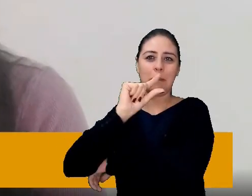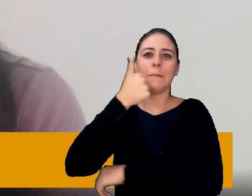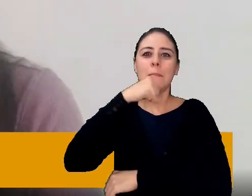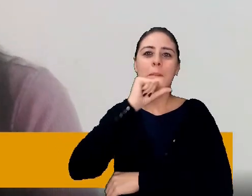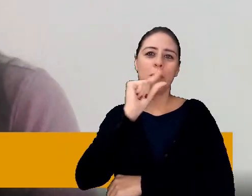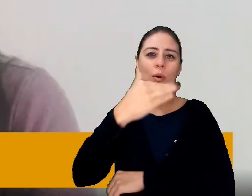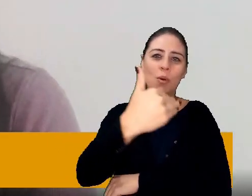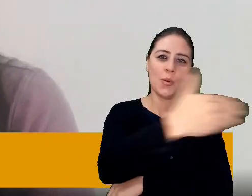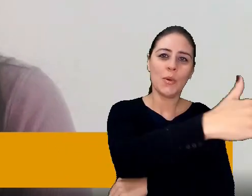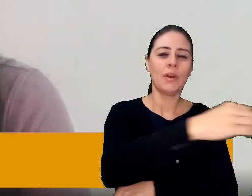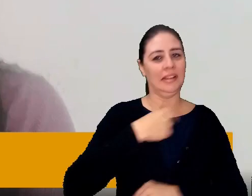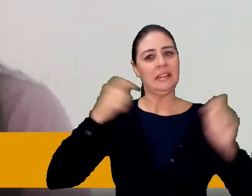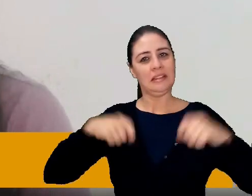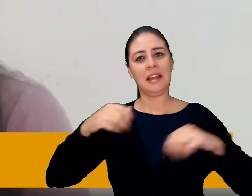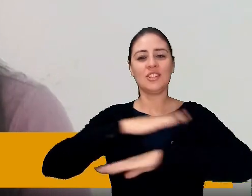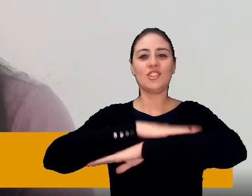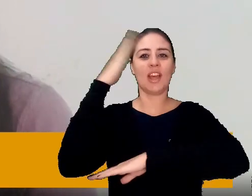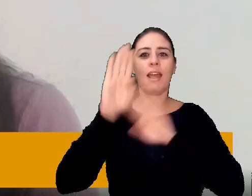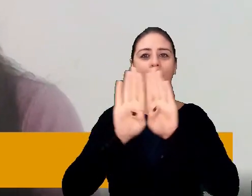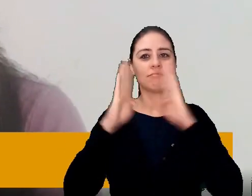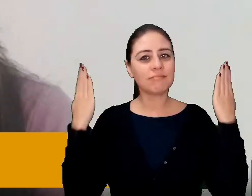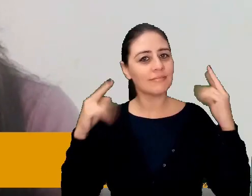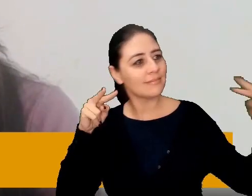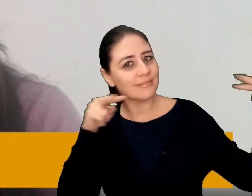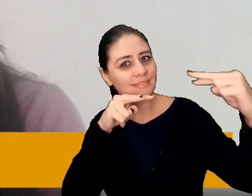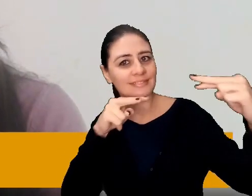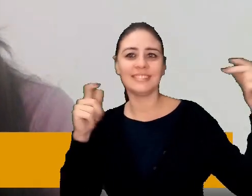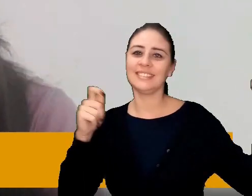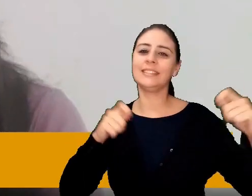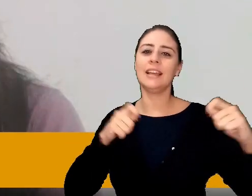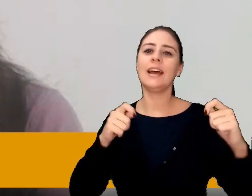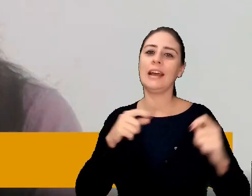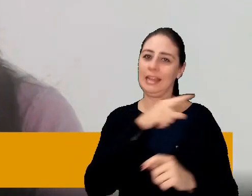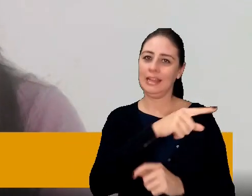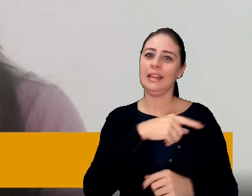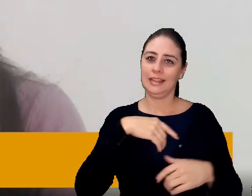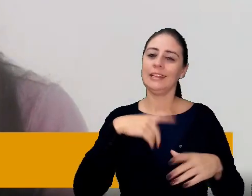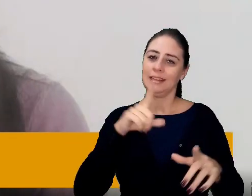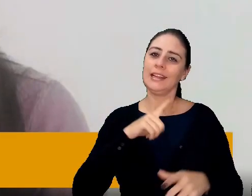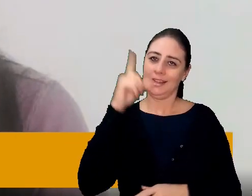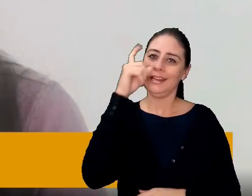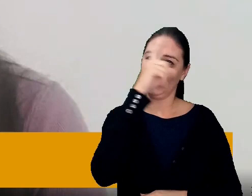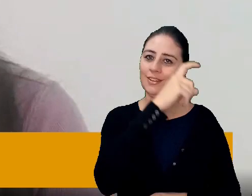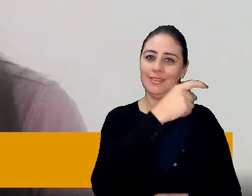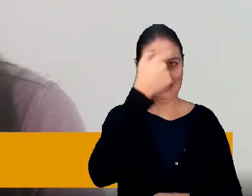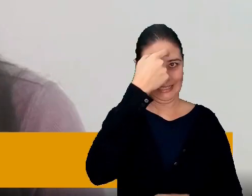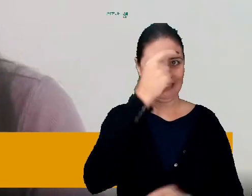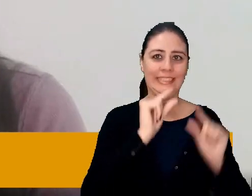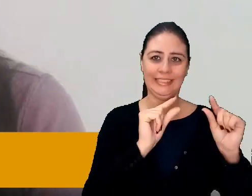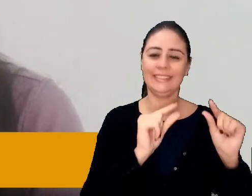ela minha mãe é bem geniosa mesmo, assim, mas ela já participou de muita coisa. Eu consegui levar minha mãe para o